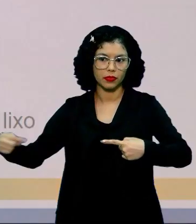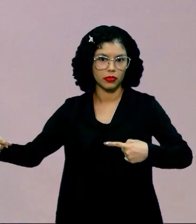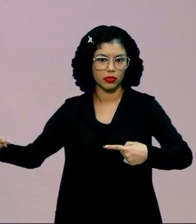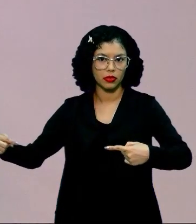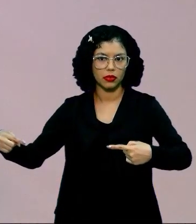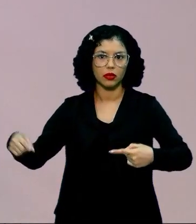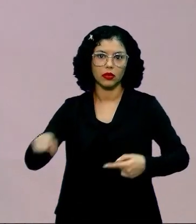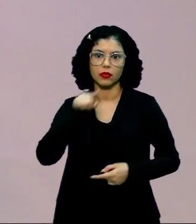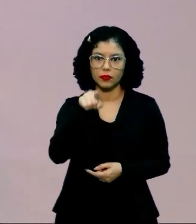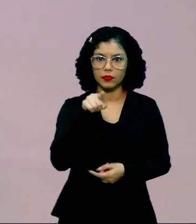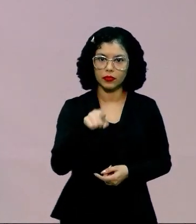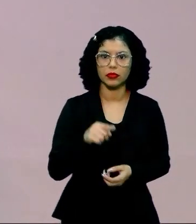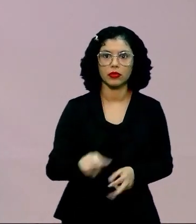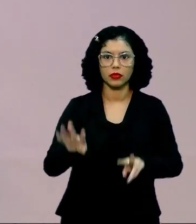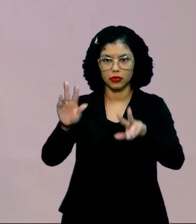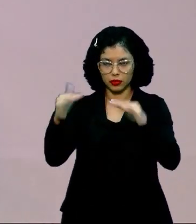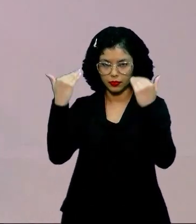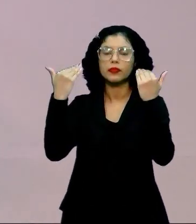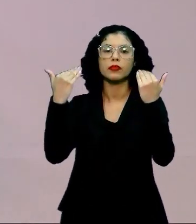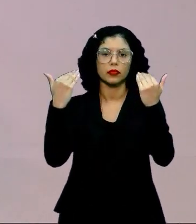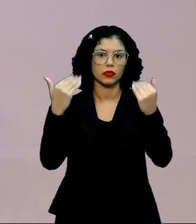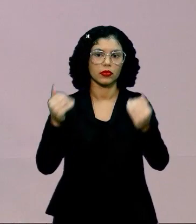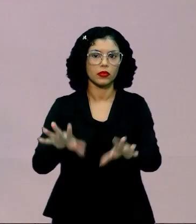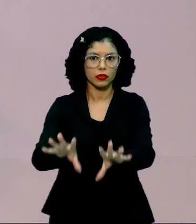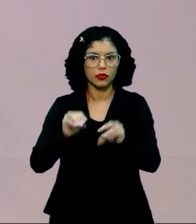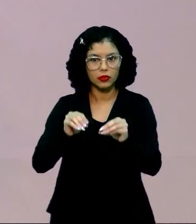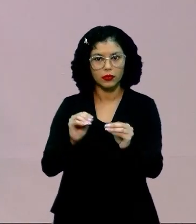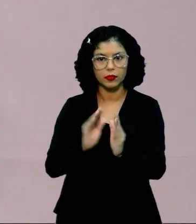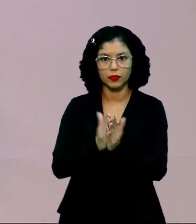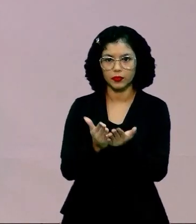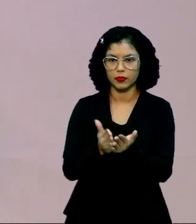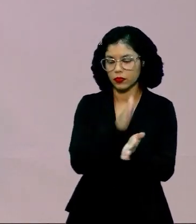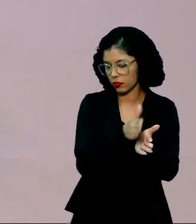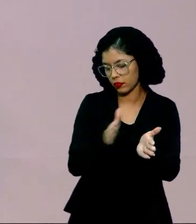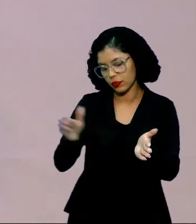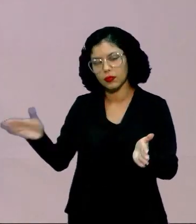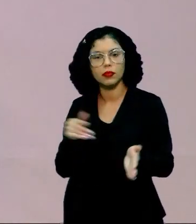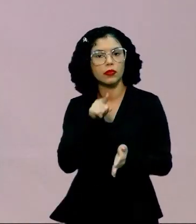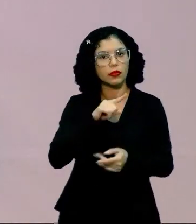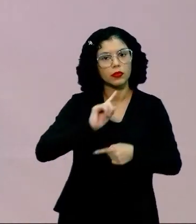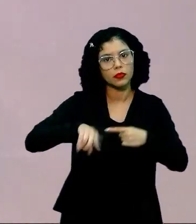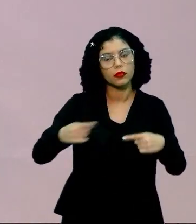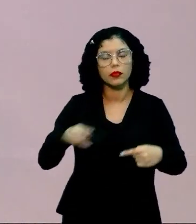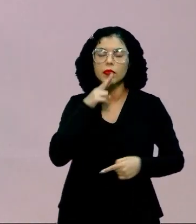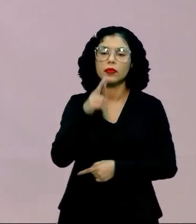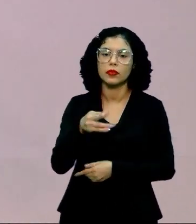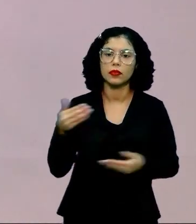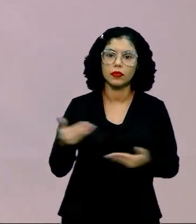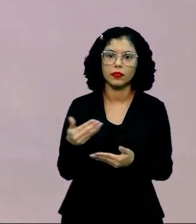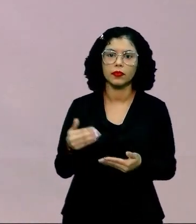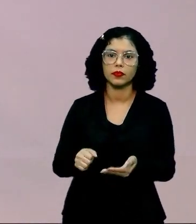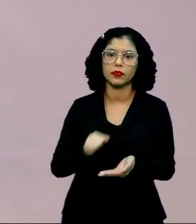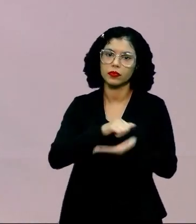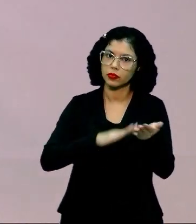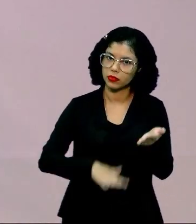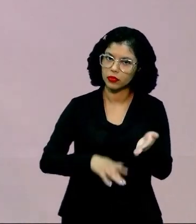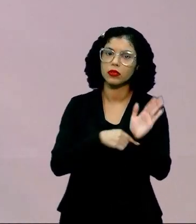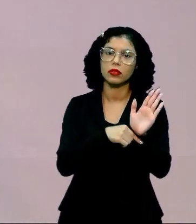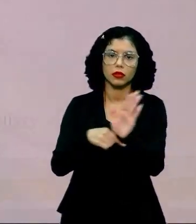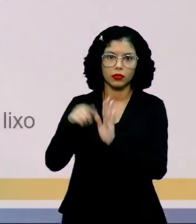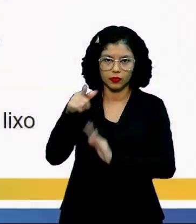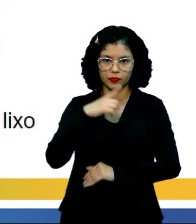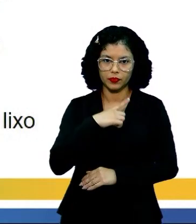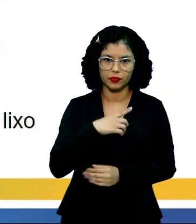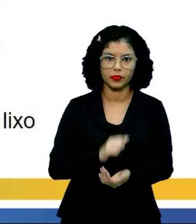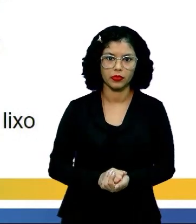atenção. Você que está me vendo aí agora, pega o livro e acompanha direitinho que você vai ter a resolução de um dos itens que vocês